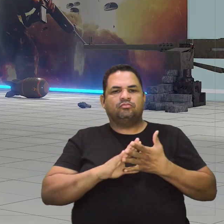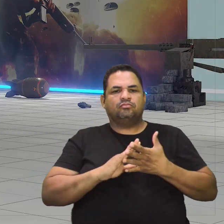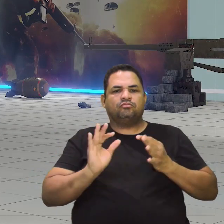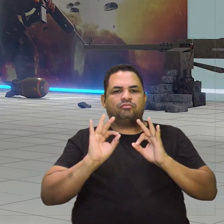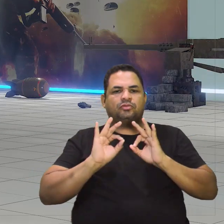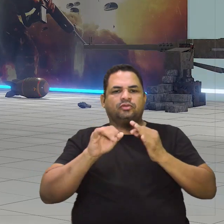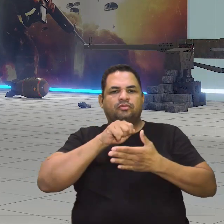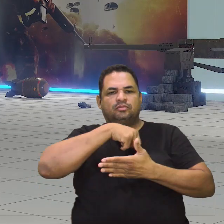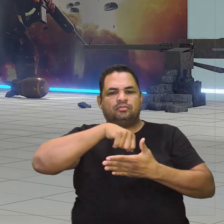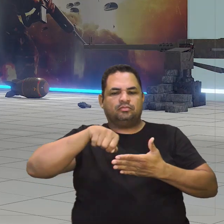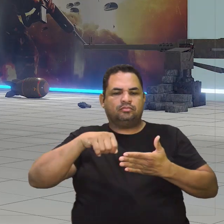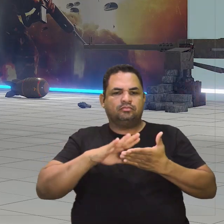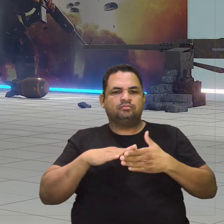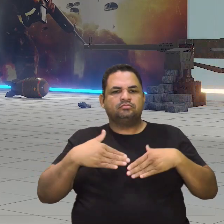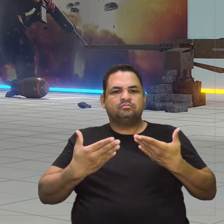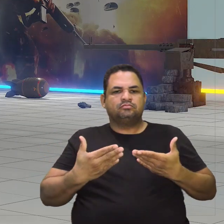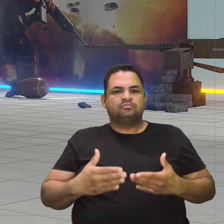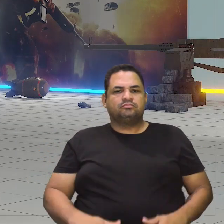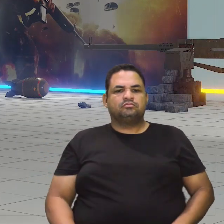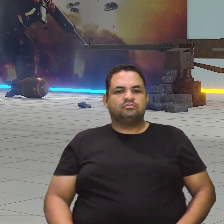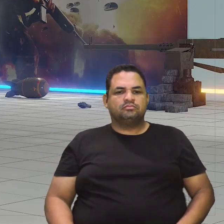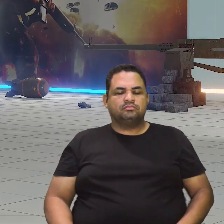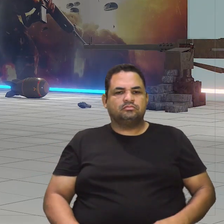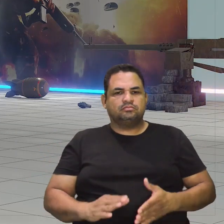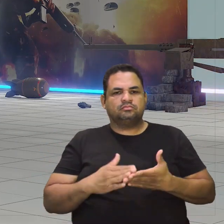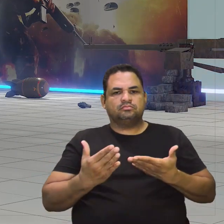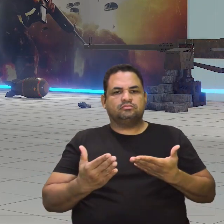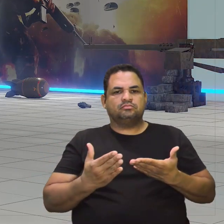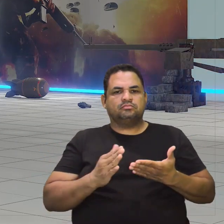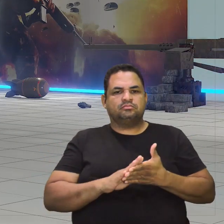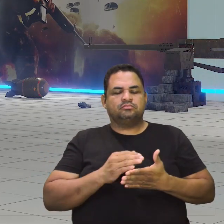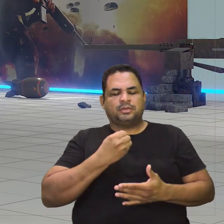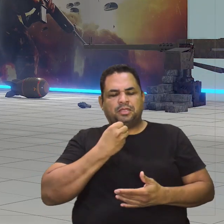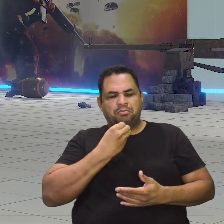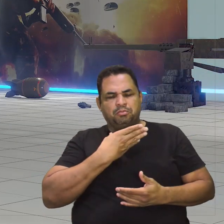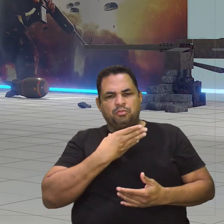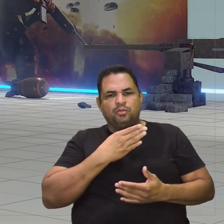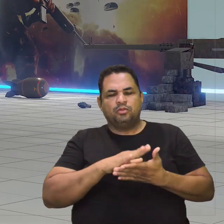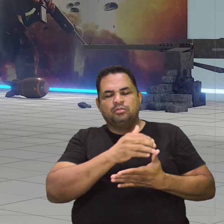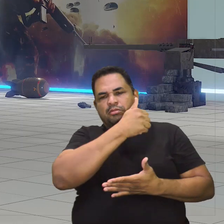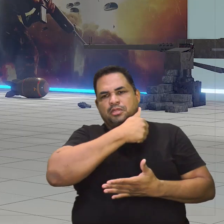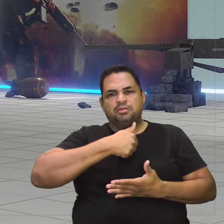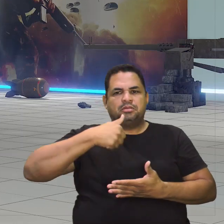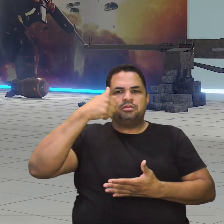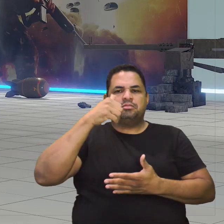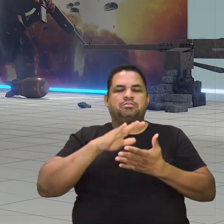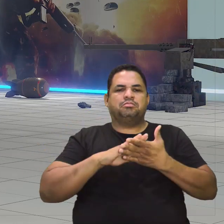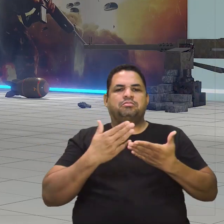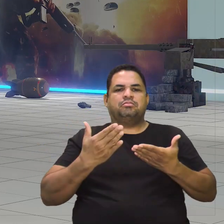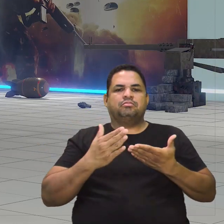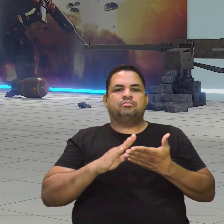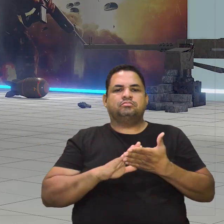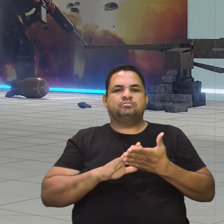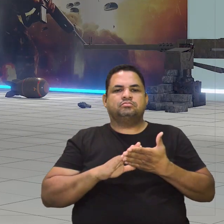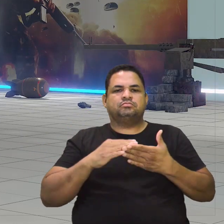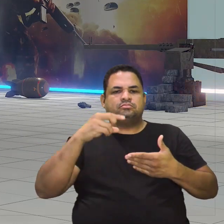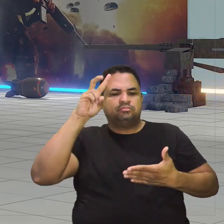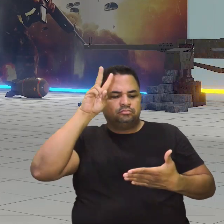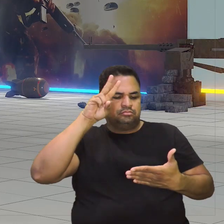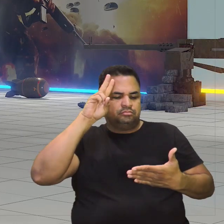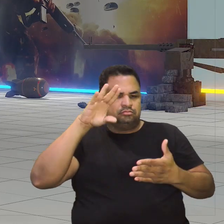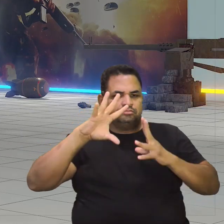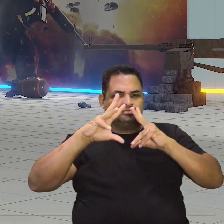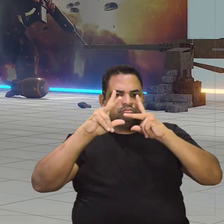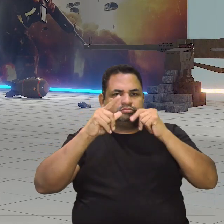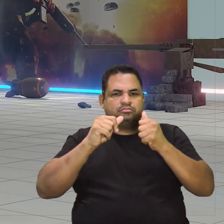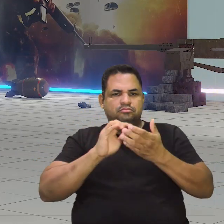anotações. Aí, com certeza, a tua prova vai ser bem melhor. Porque você vai relembrar todas